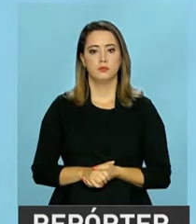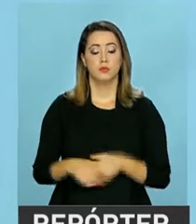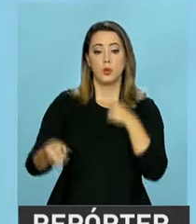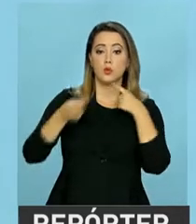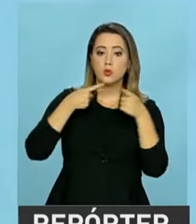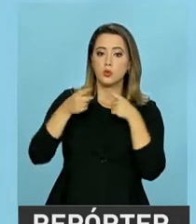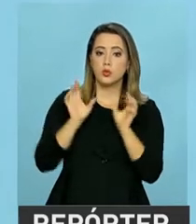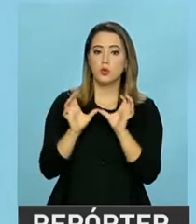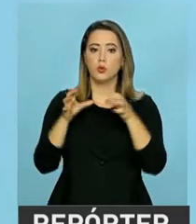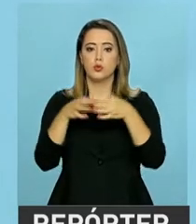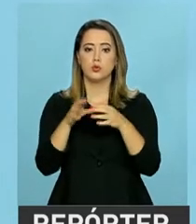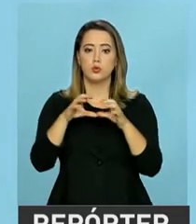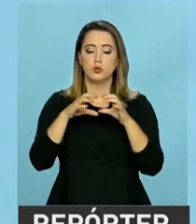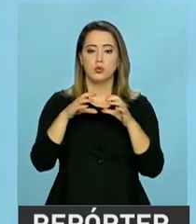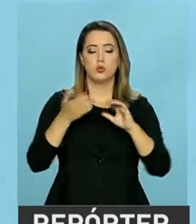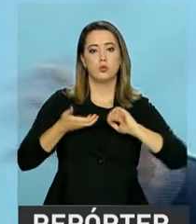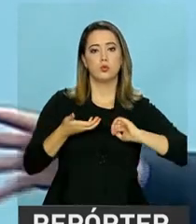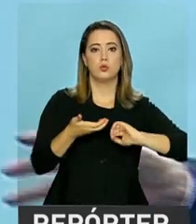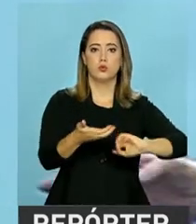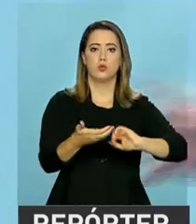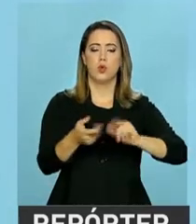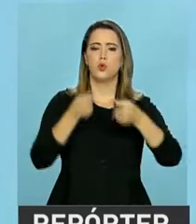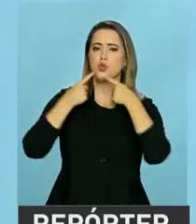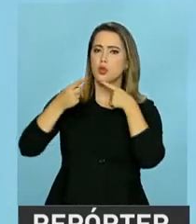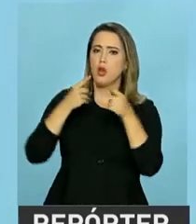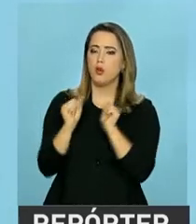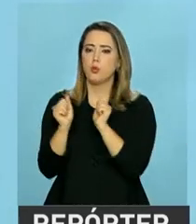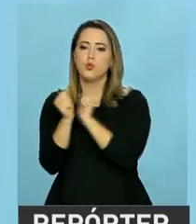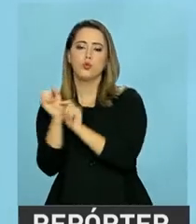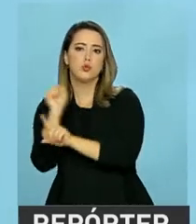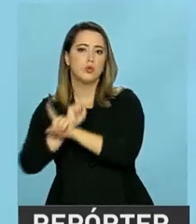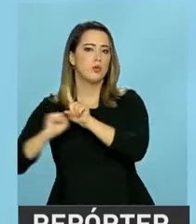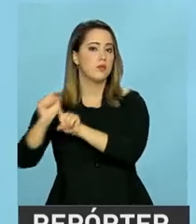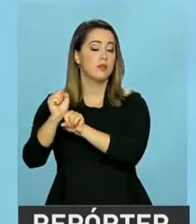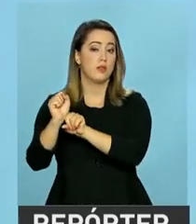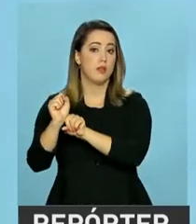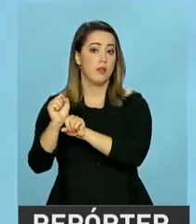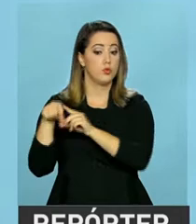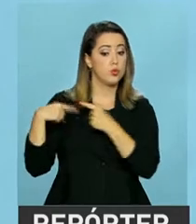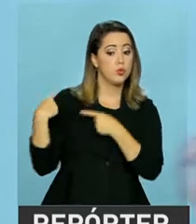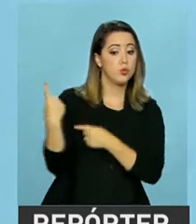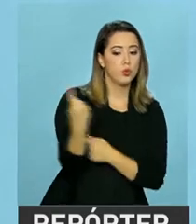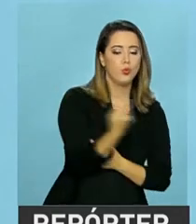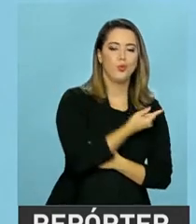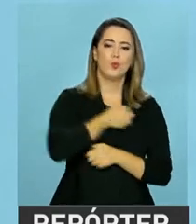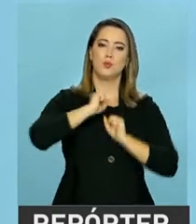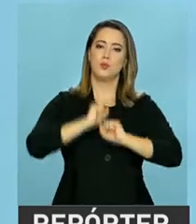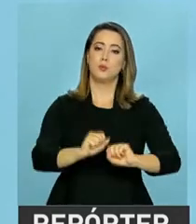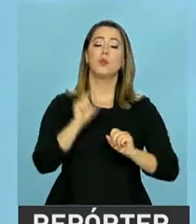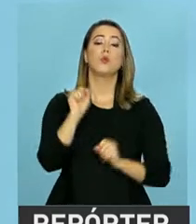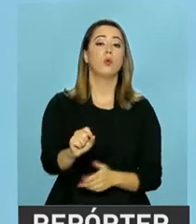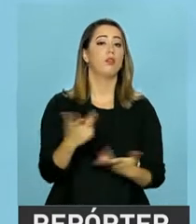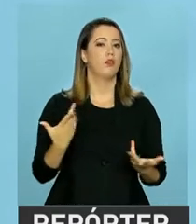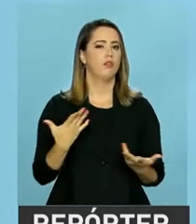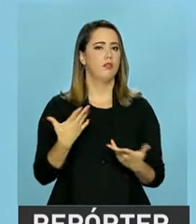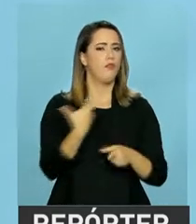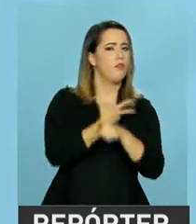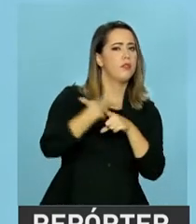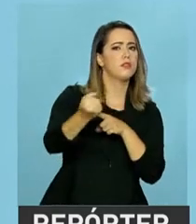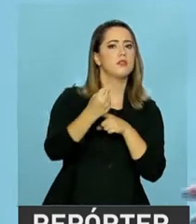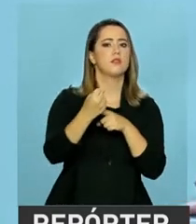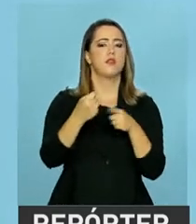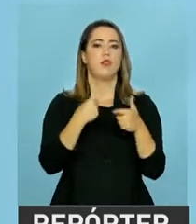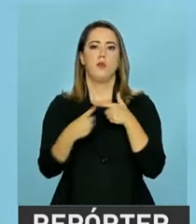Diálogo com o Congresso Nacional, diálogo com a sociedade, que nos permitiu, em primeiro lugar, superar